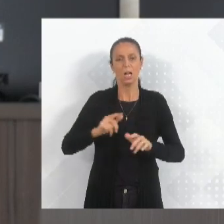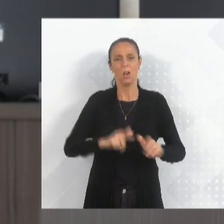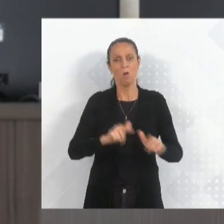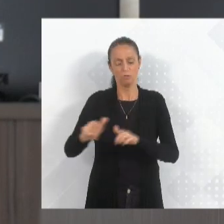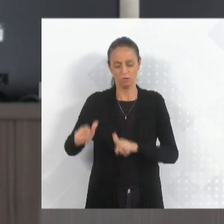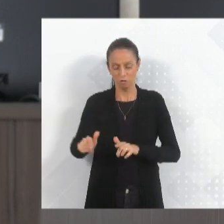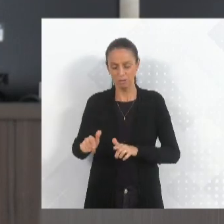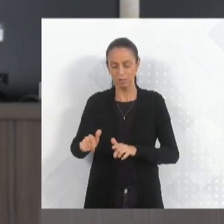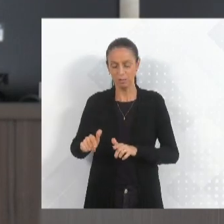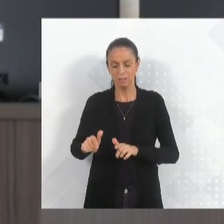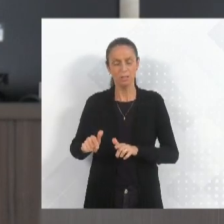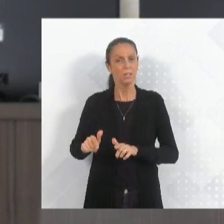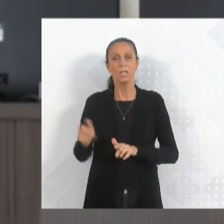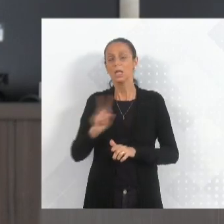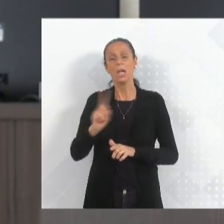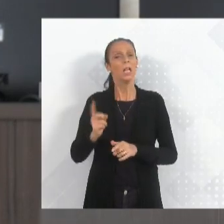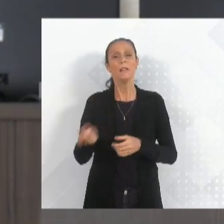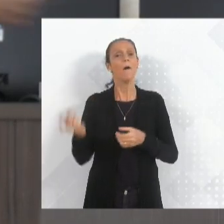115? Obrigada.